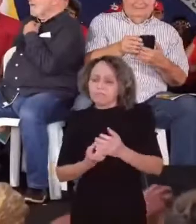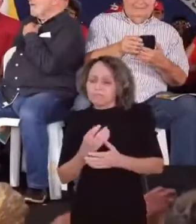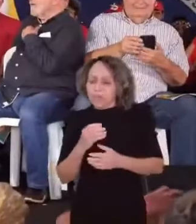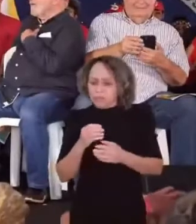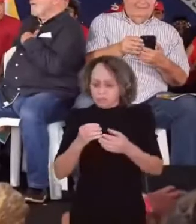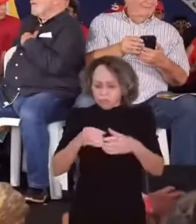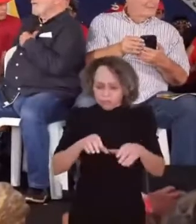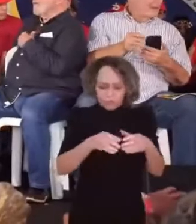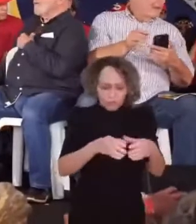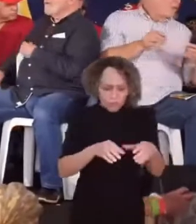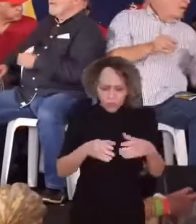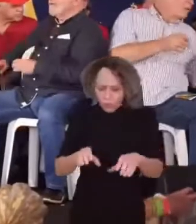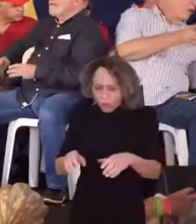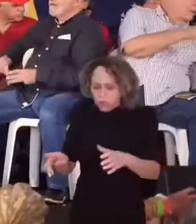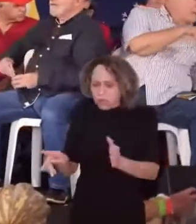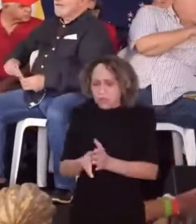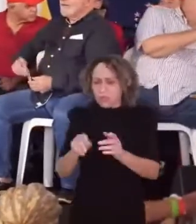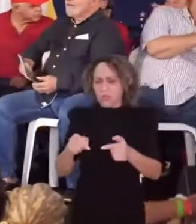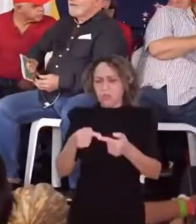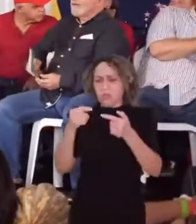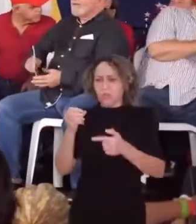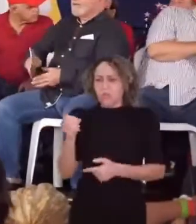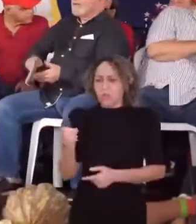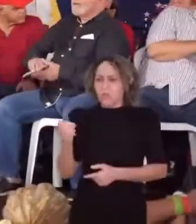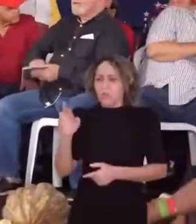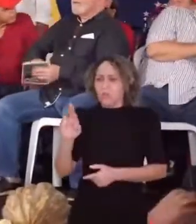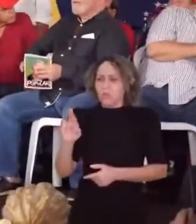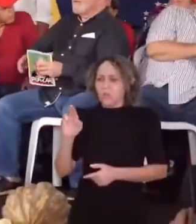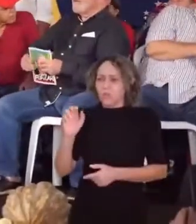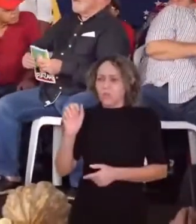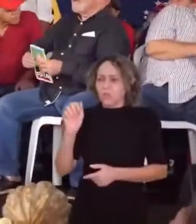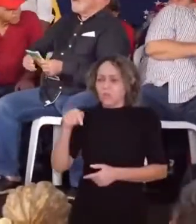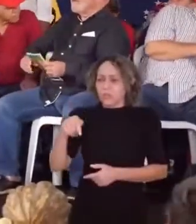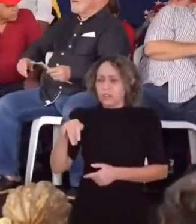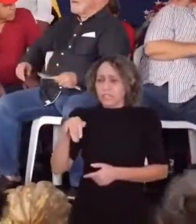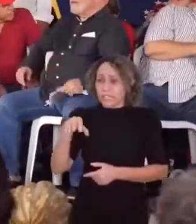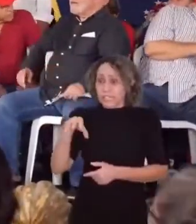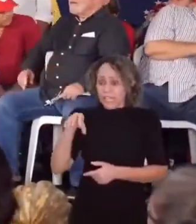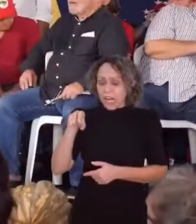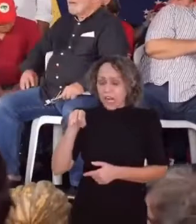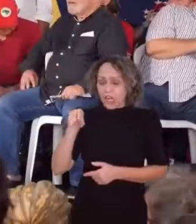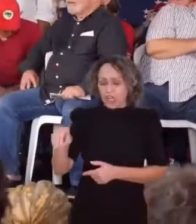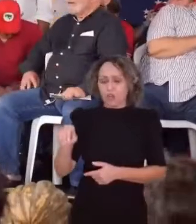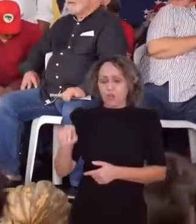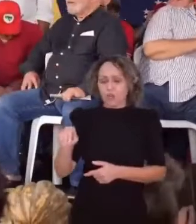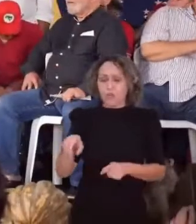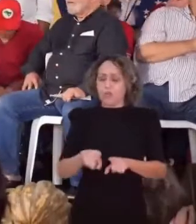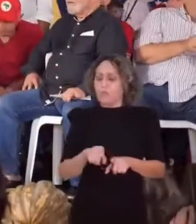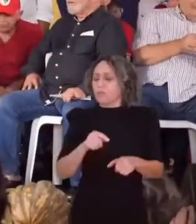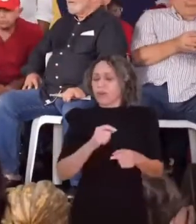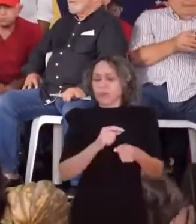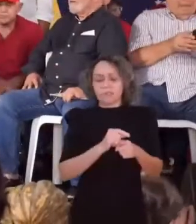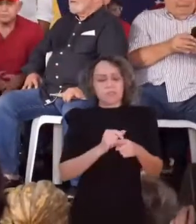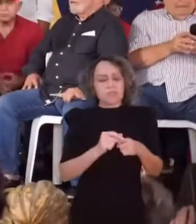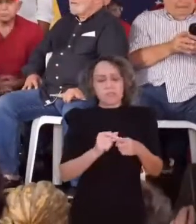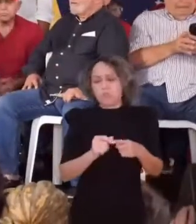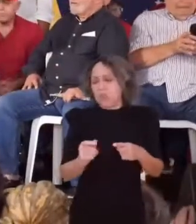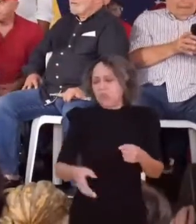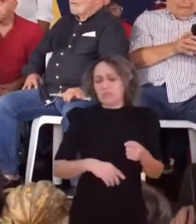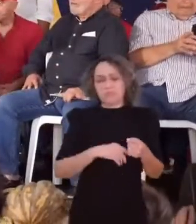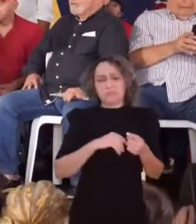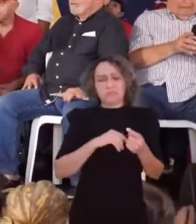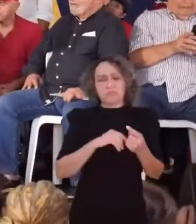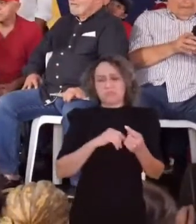Mas, sem o nosso milho crioulo, sem a nossa soja convencional, ele não consegue